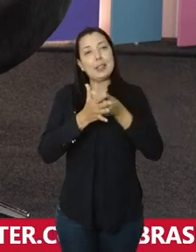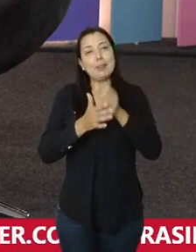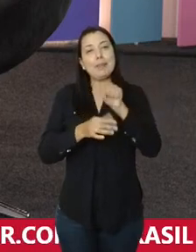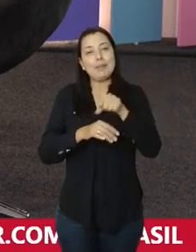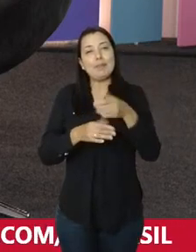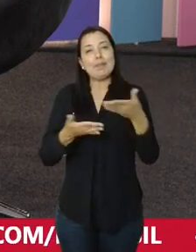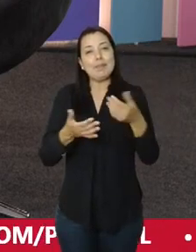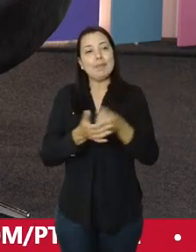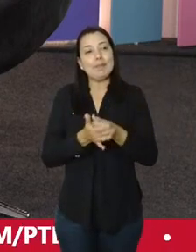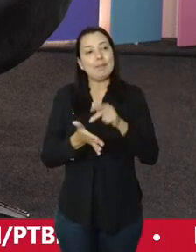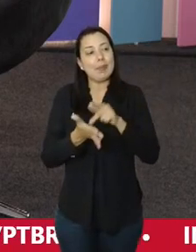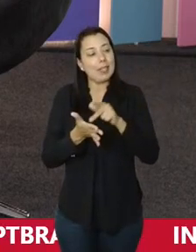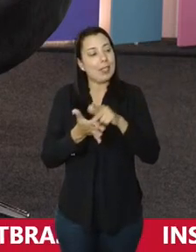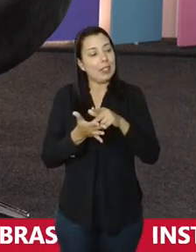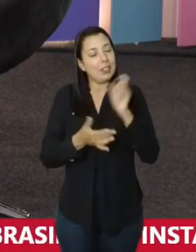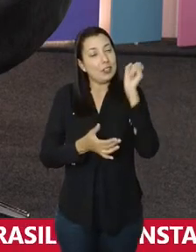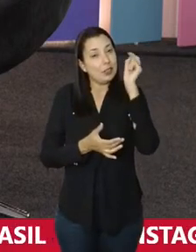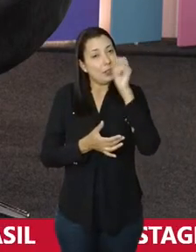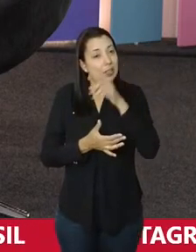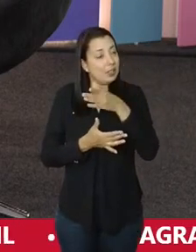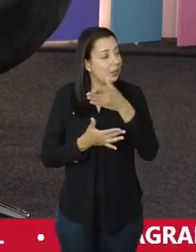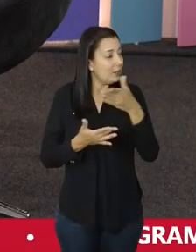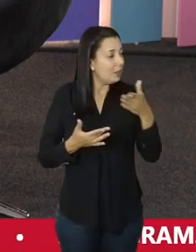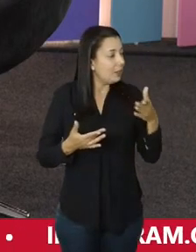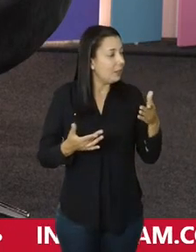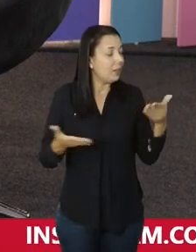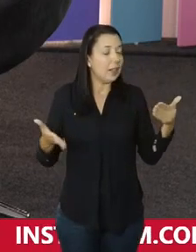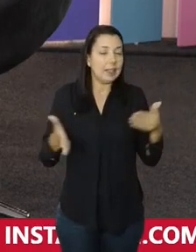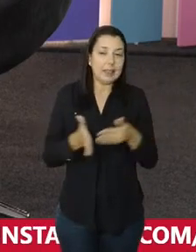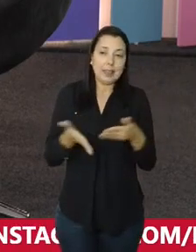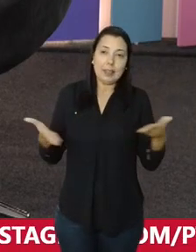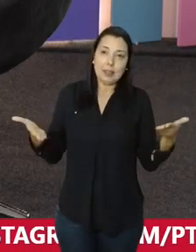momentos tenebrosos até hoje.